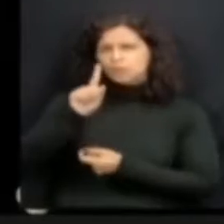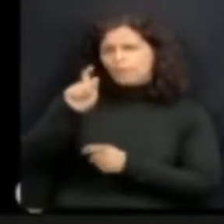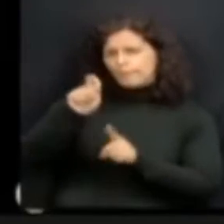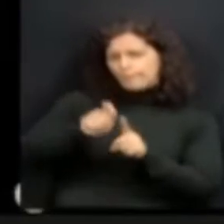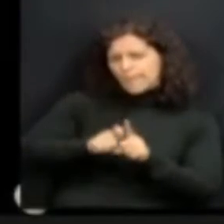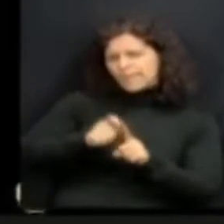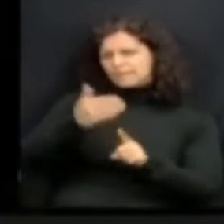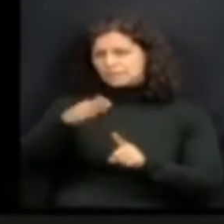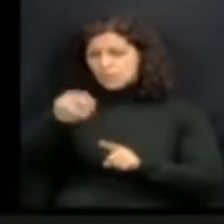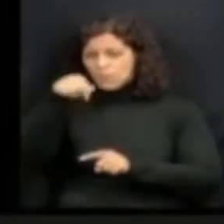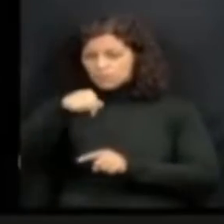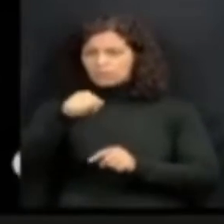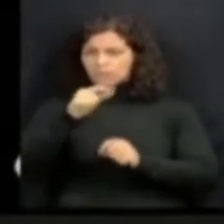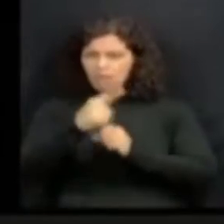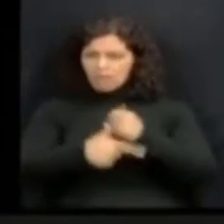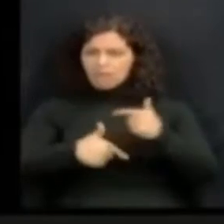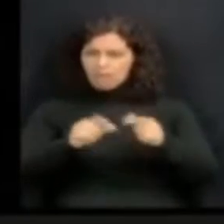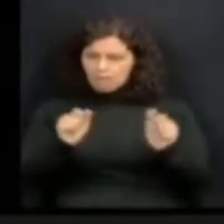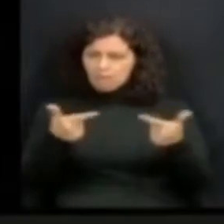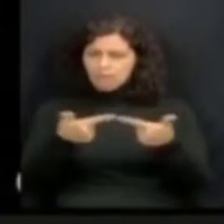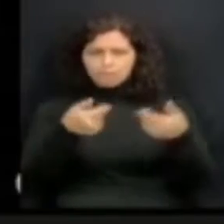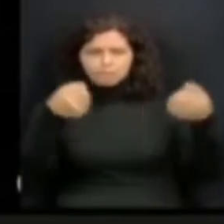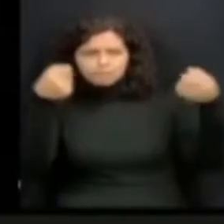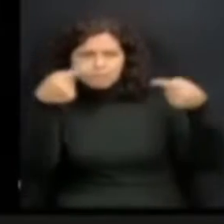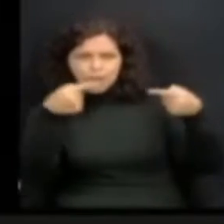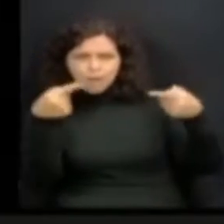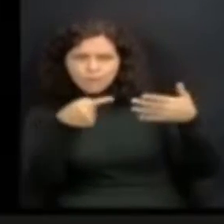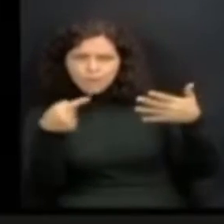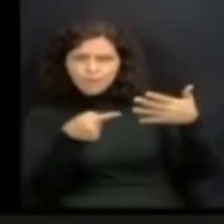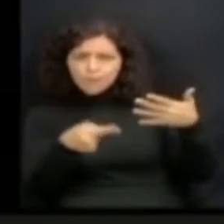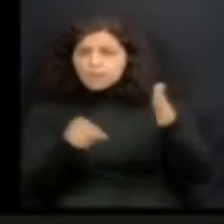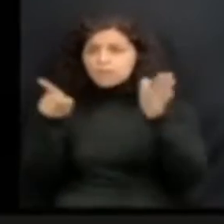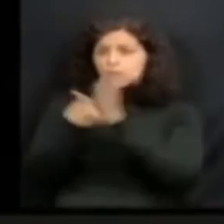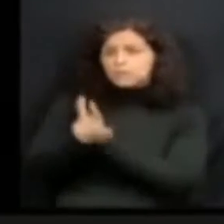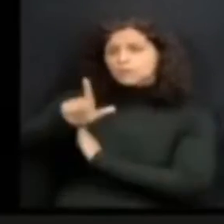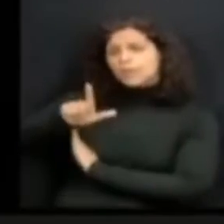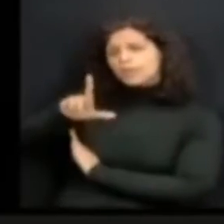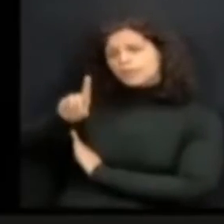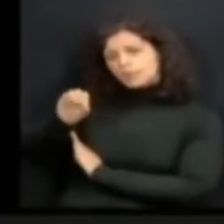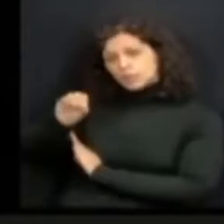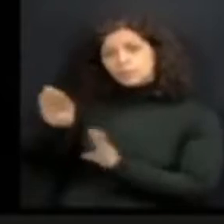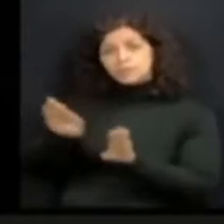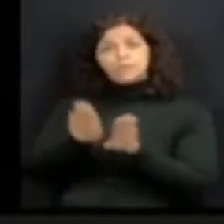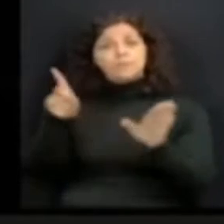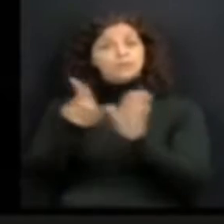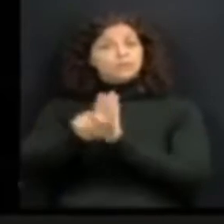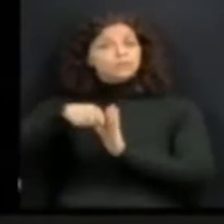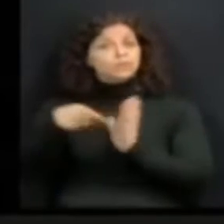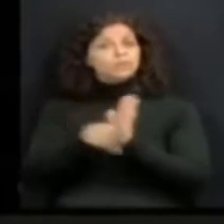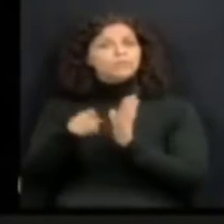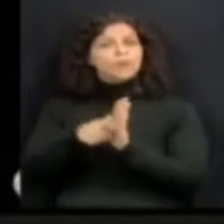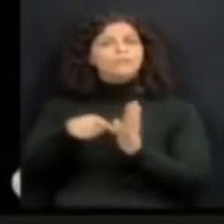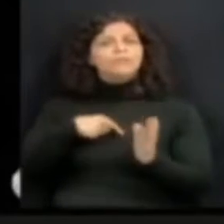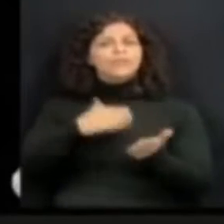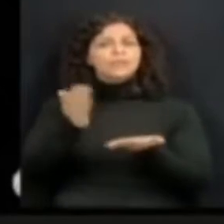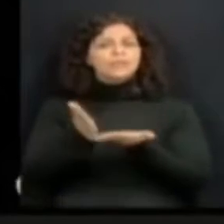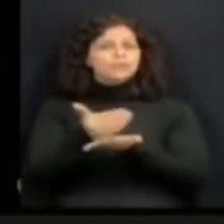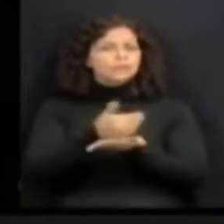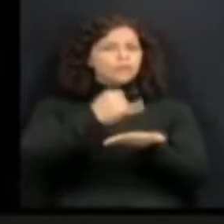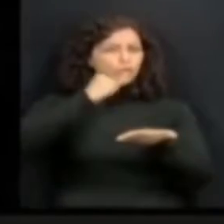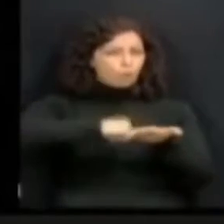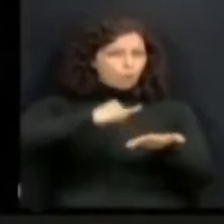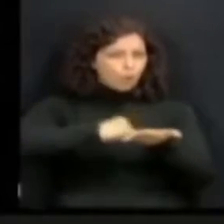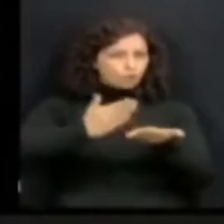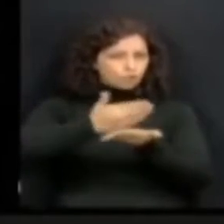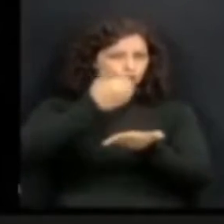e meio nessa casa, e eu questionei ele sobre a LDO e questionei ele sobre as renúncias fiscais. Ele